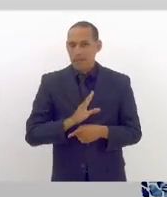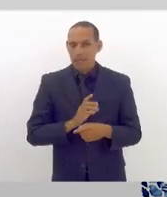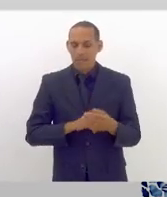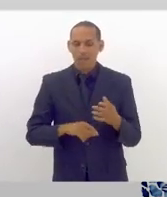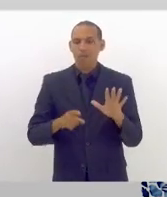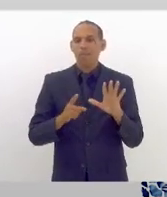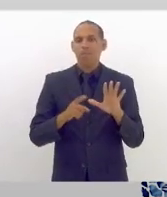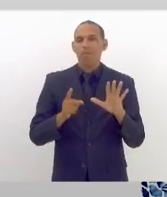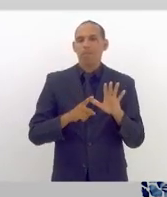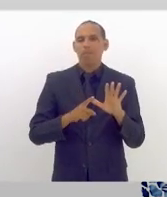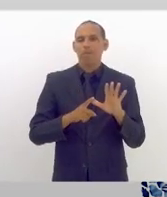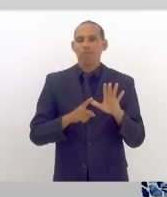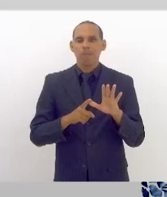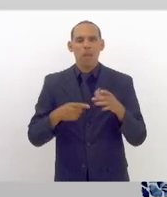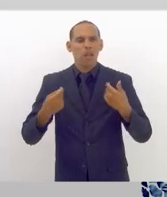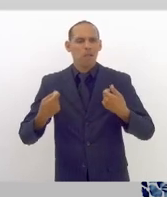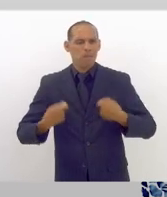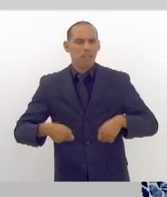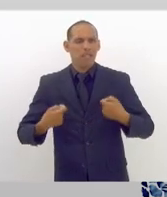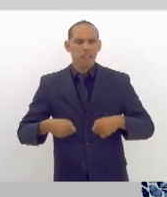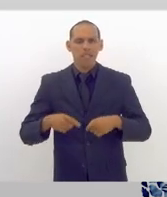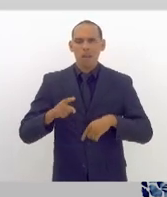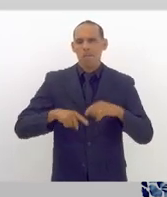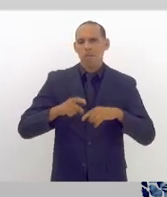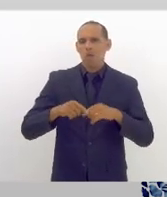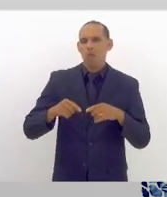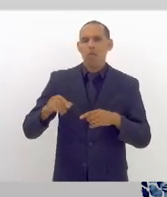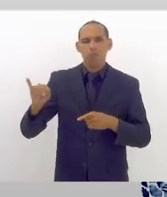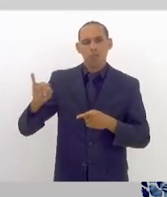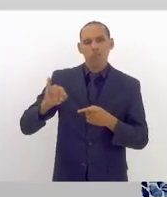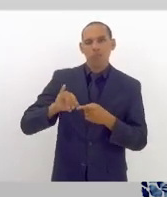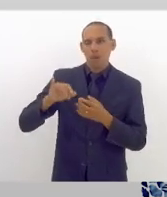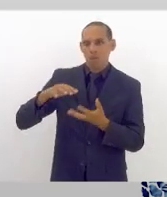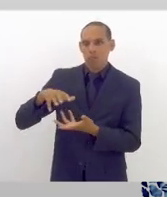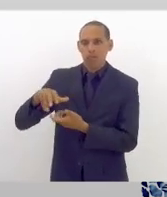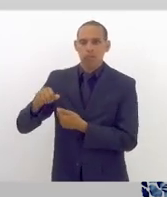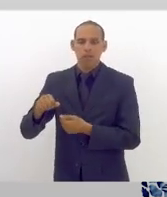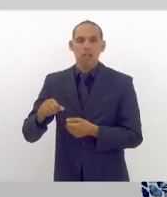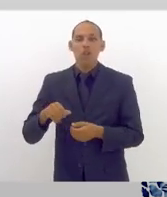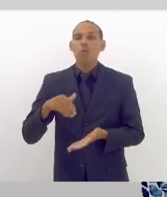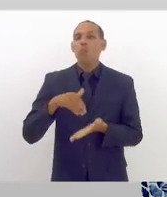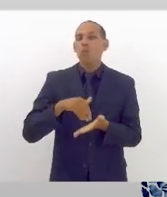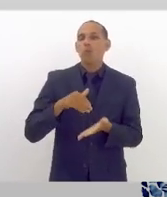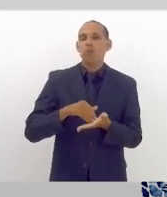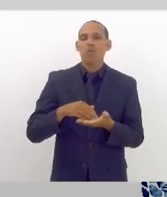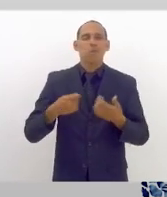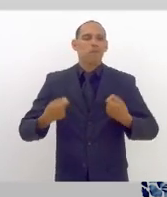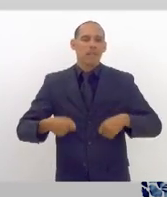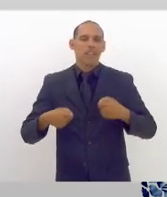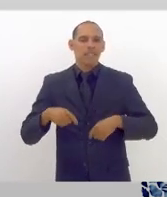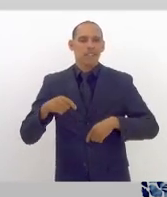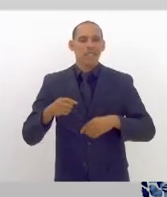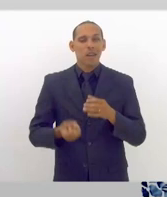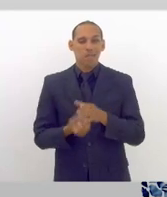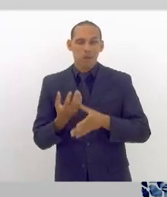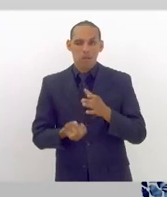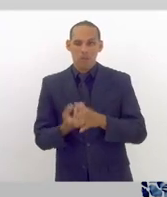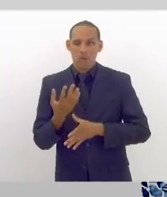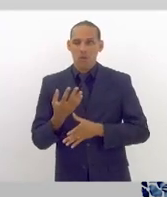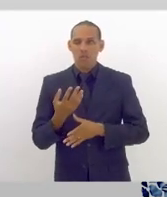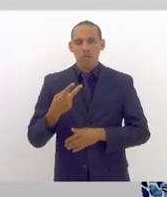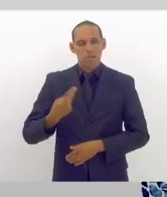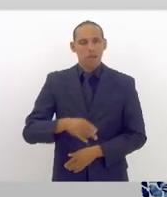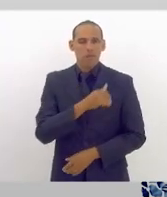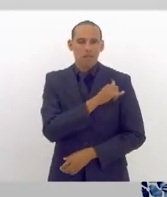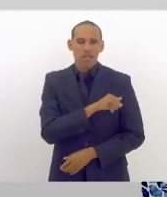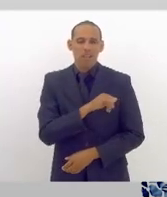importados do resto do mundo e finalmente de demanda pela produção do Rio de Janeiro a preços básicos as tabelas